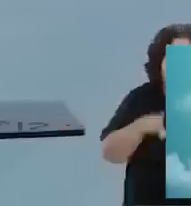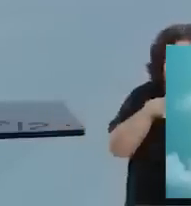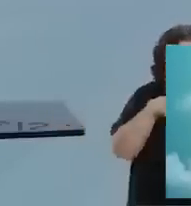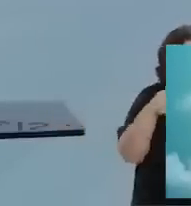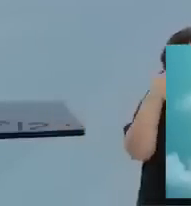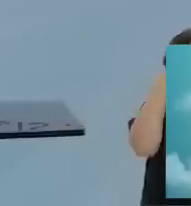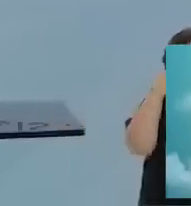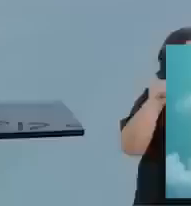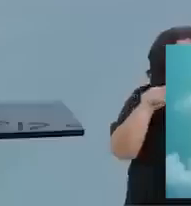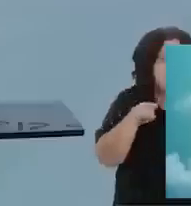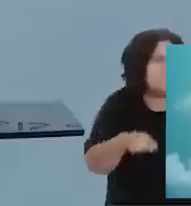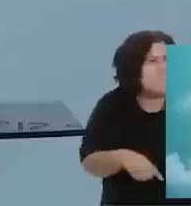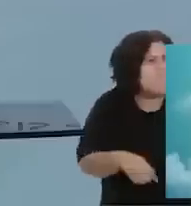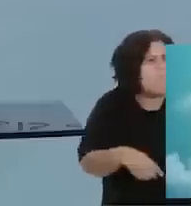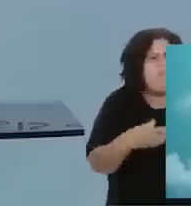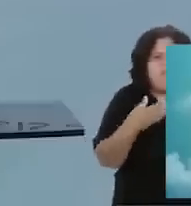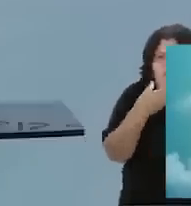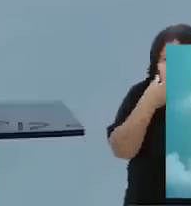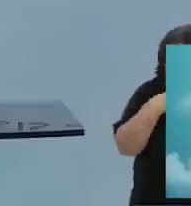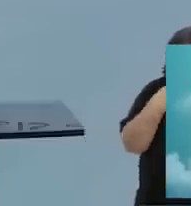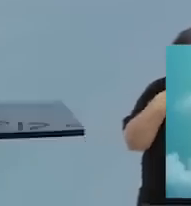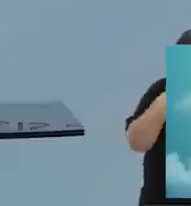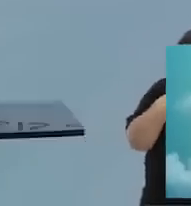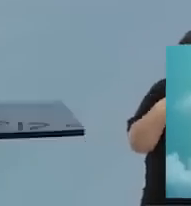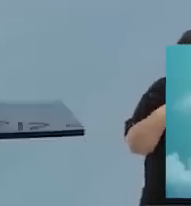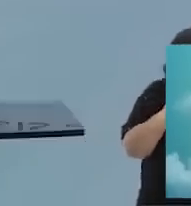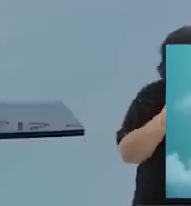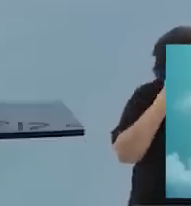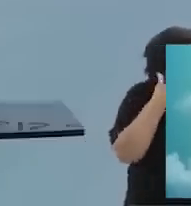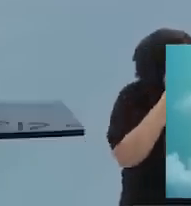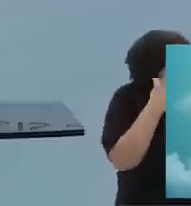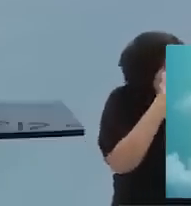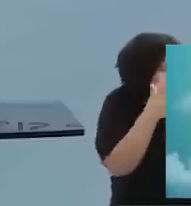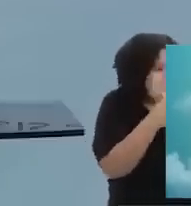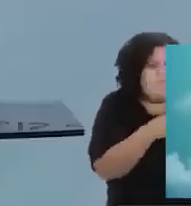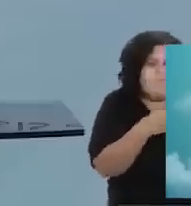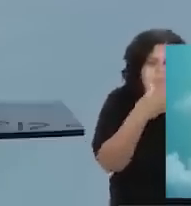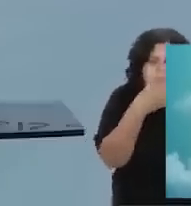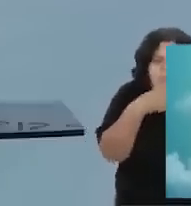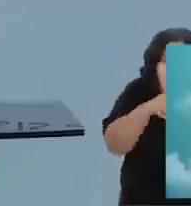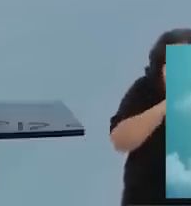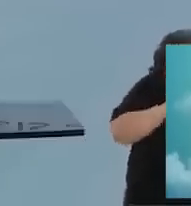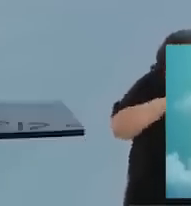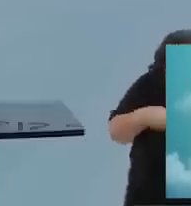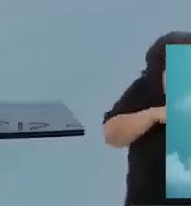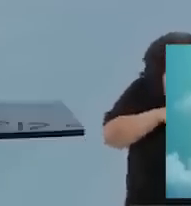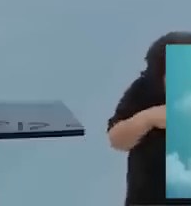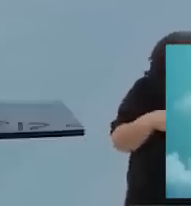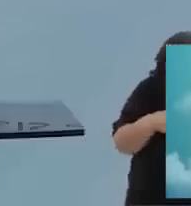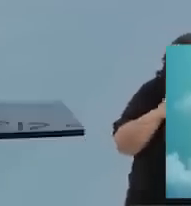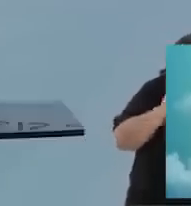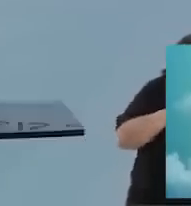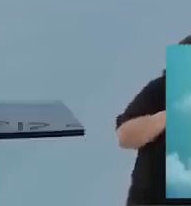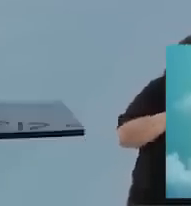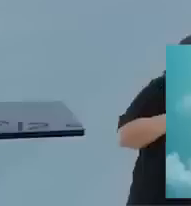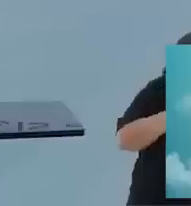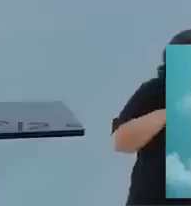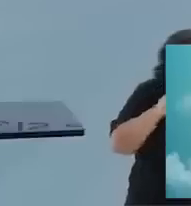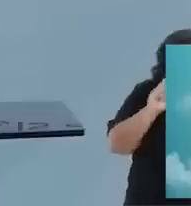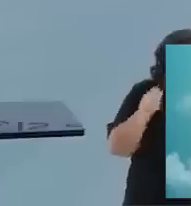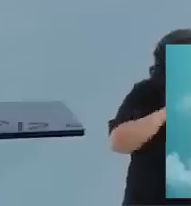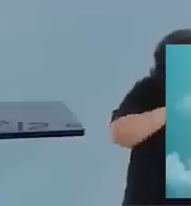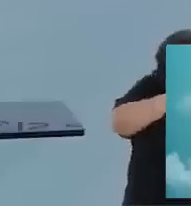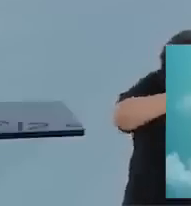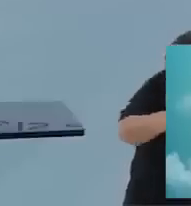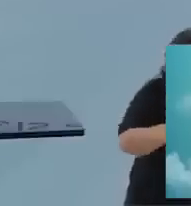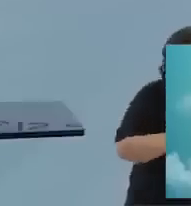quanto a vocês, mas para mim a fruta mais bela e talvez mais saborosa é uma manga rosa. Os mineiros sabem